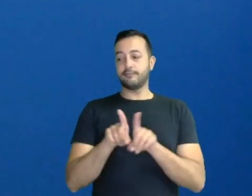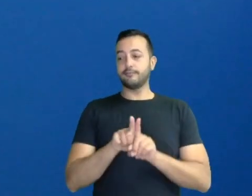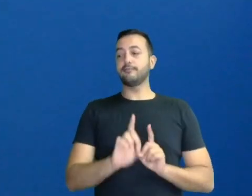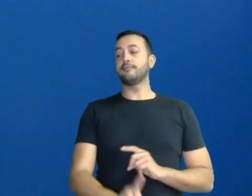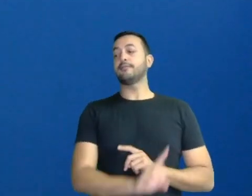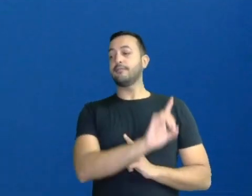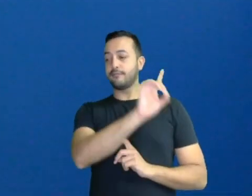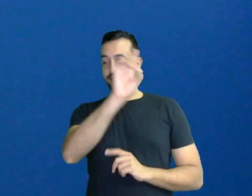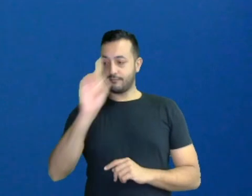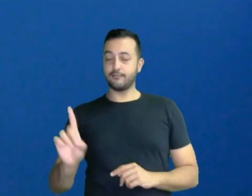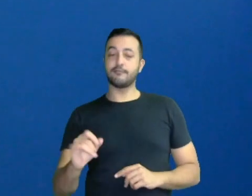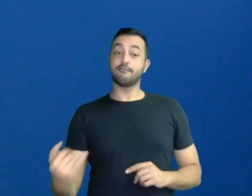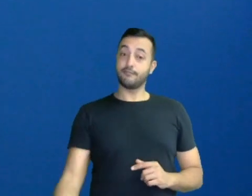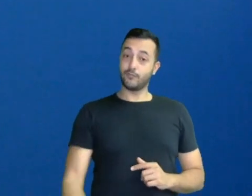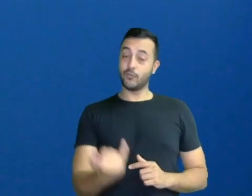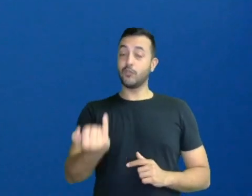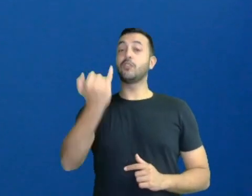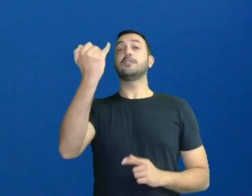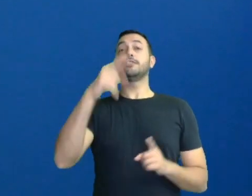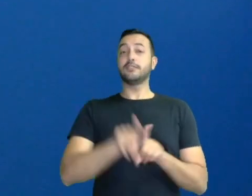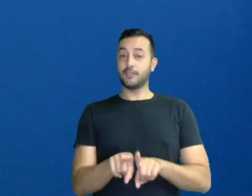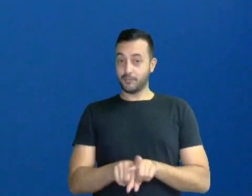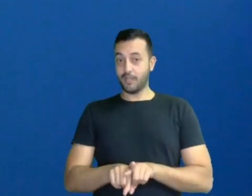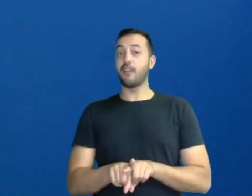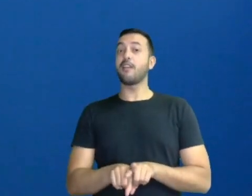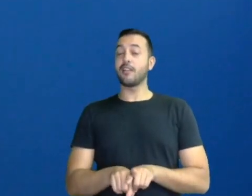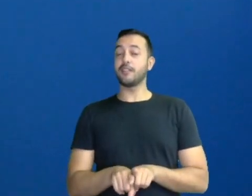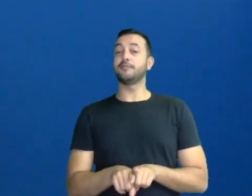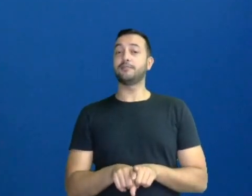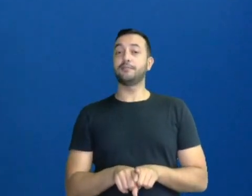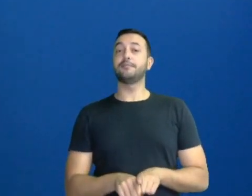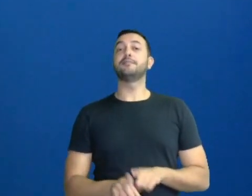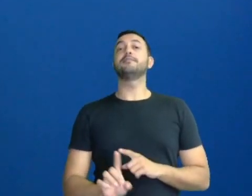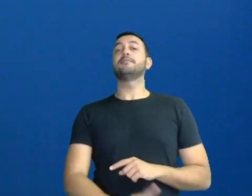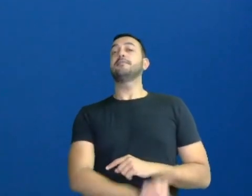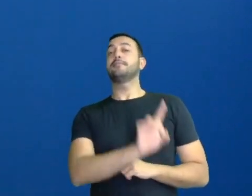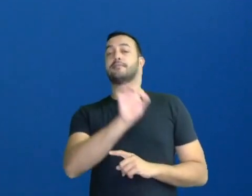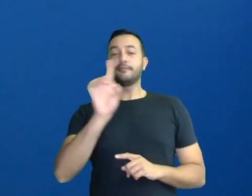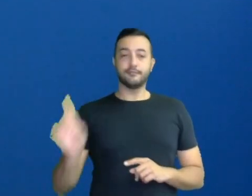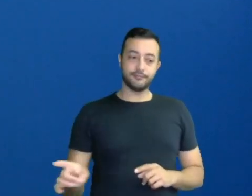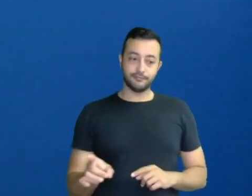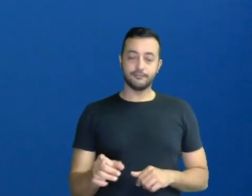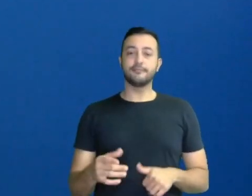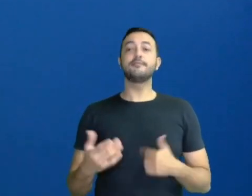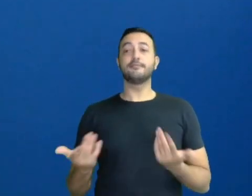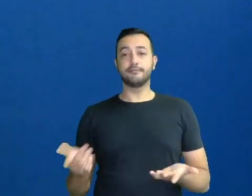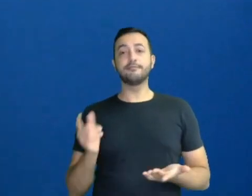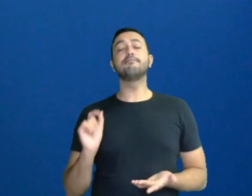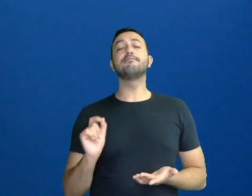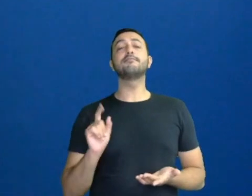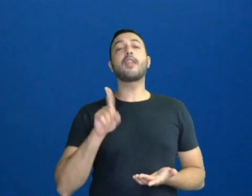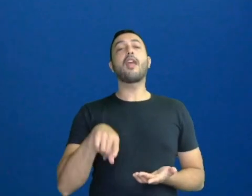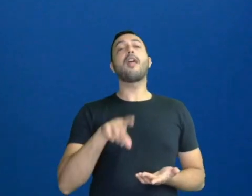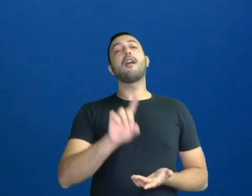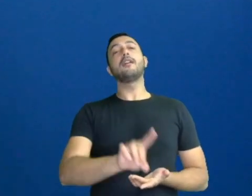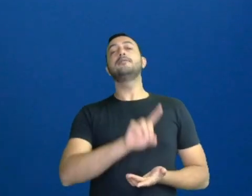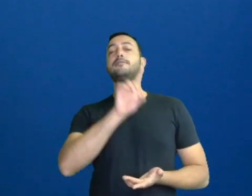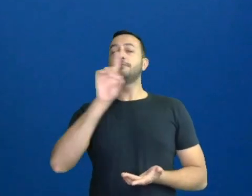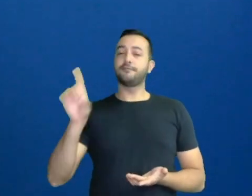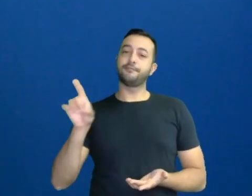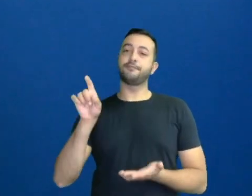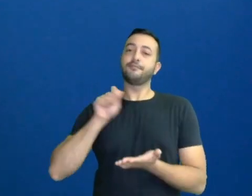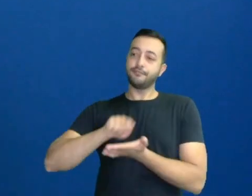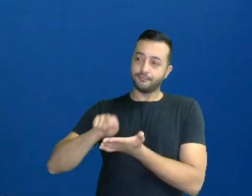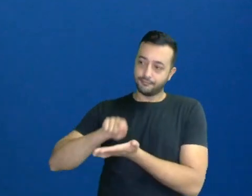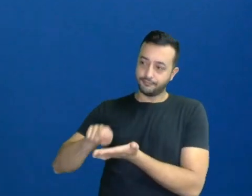data essa aqui é importante cima também tá certo pessoal a data é o que é Bom dia em que o bilhete